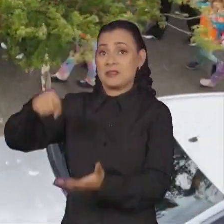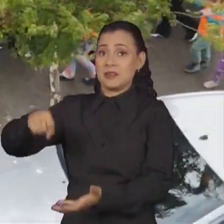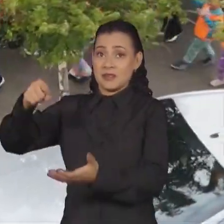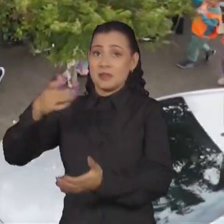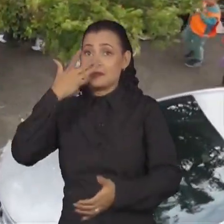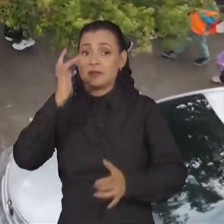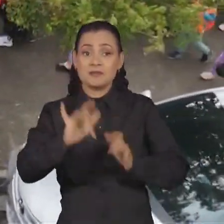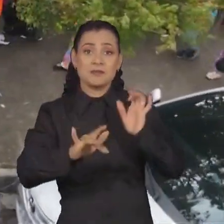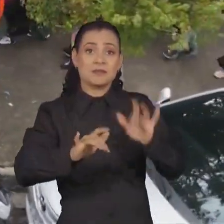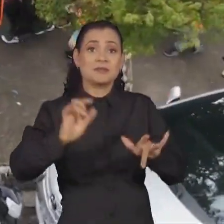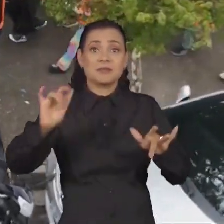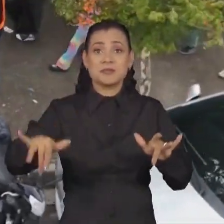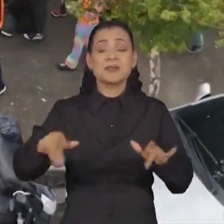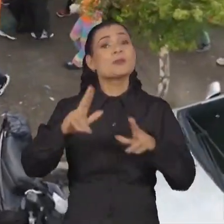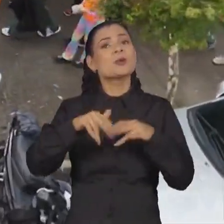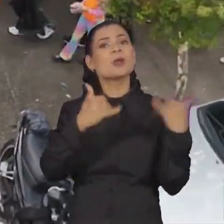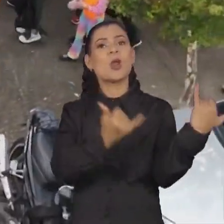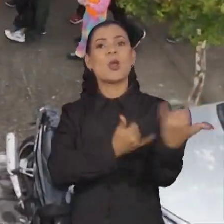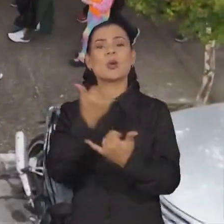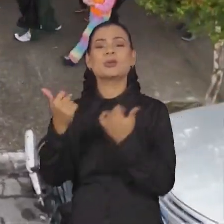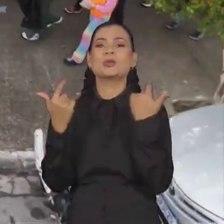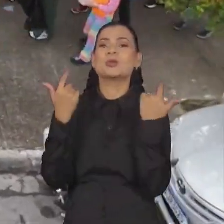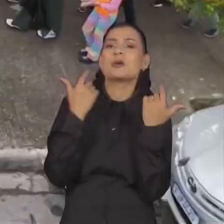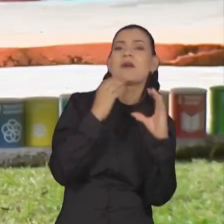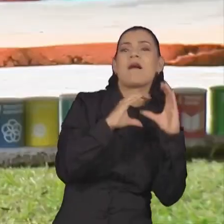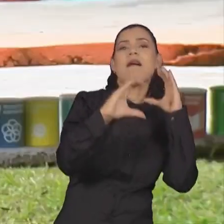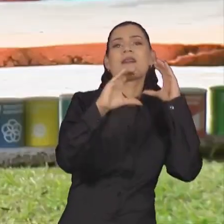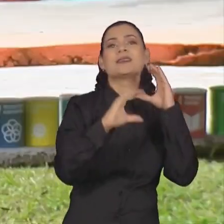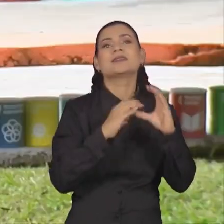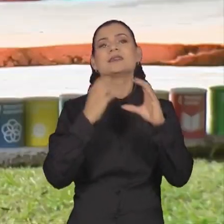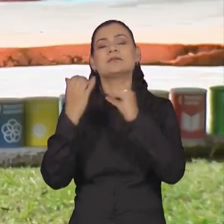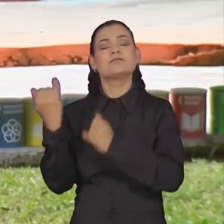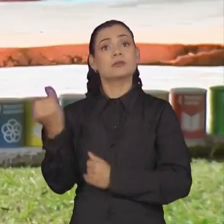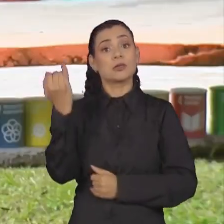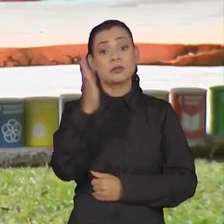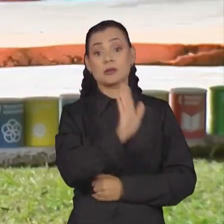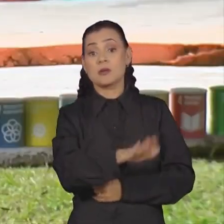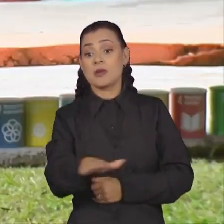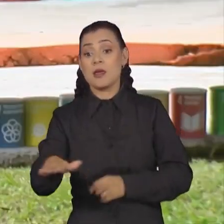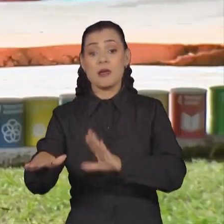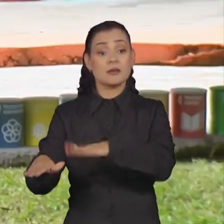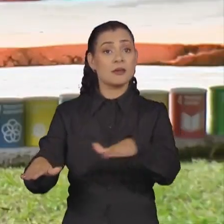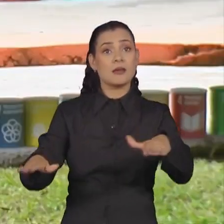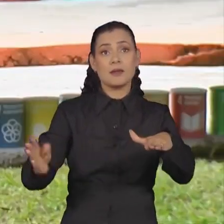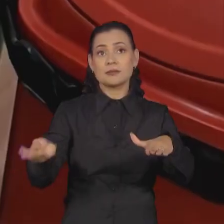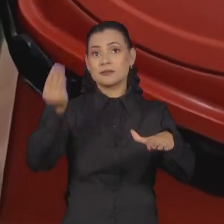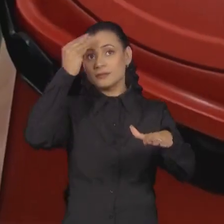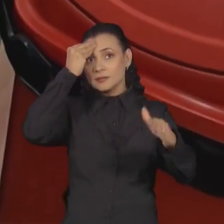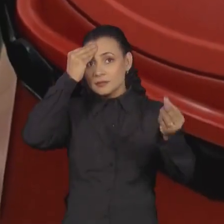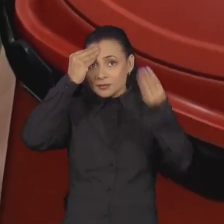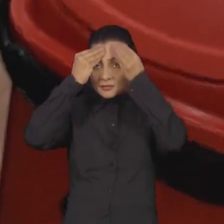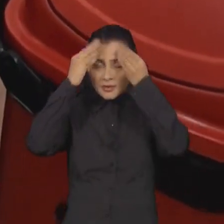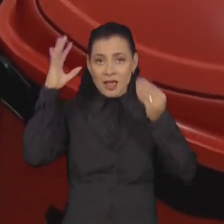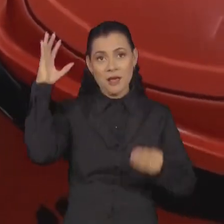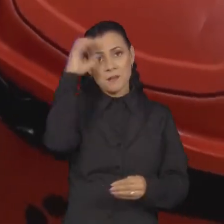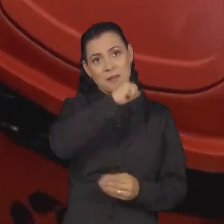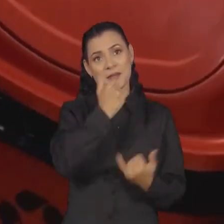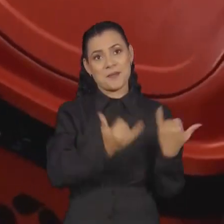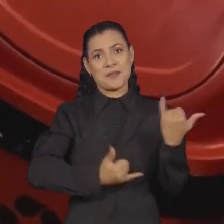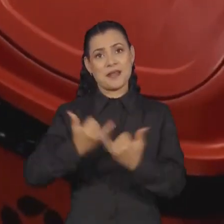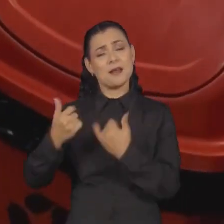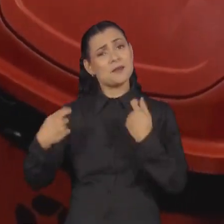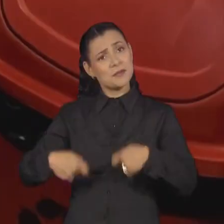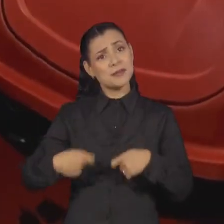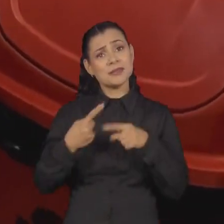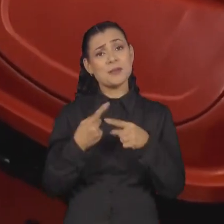O lúdico é imprescindível na aprendizagem dessa faixa etária, porque as crianças aprendem brincando. Então precisa de